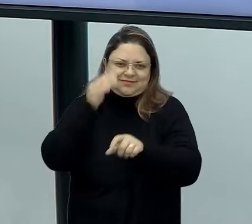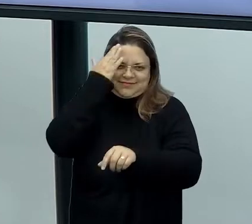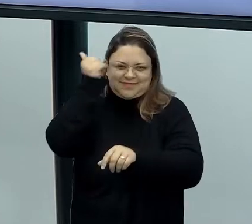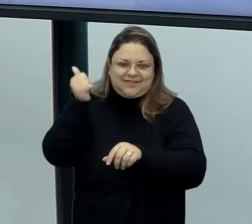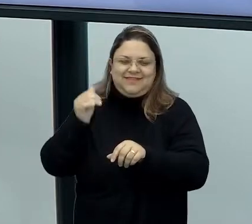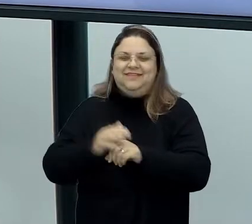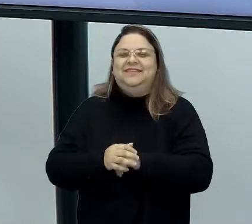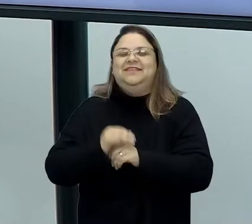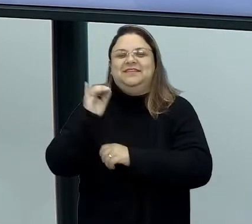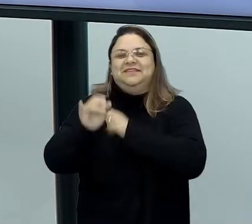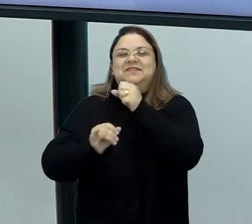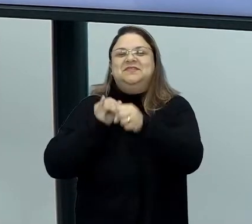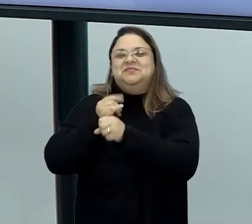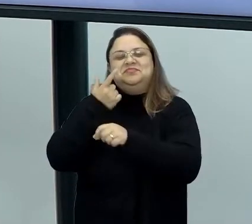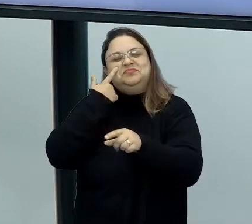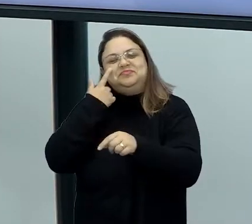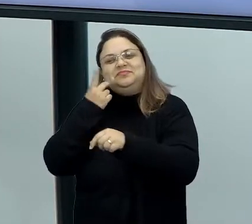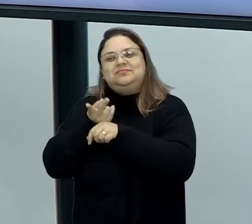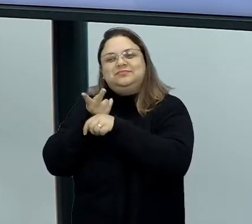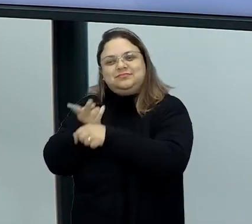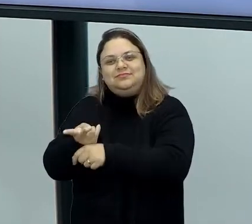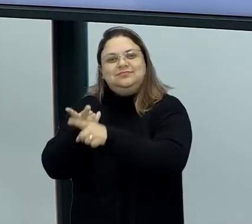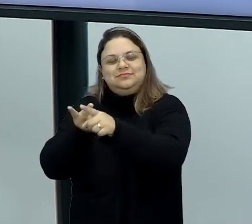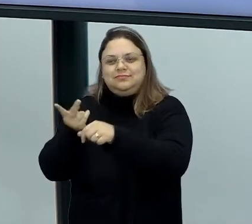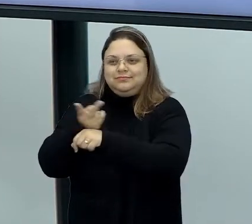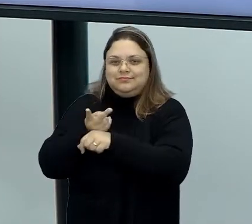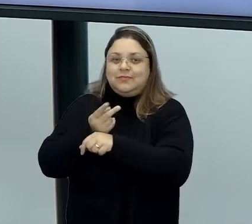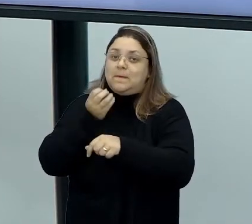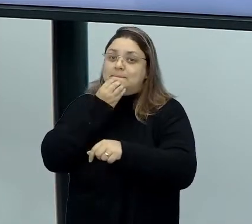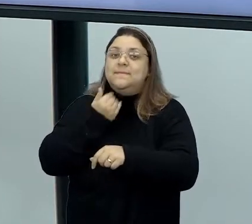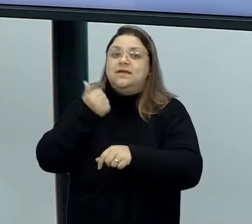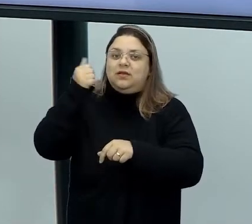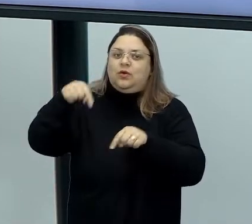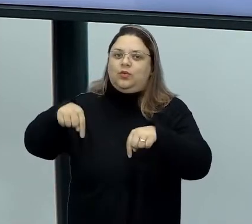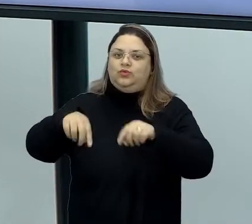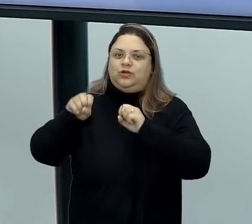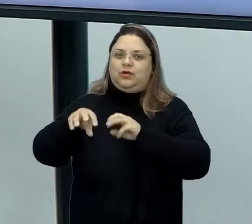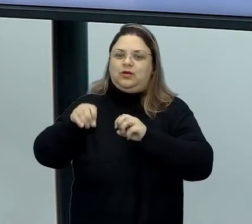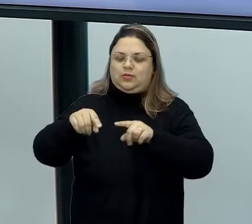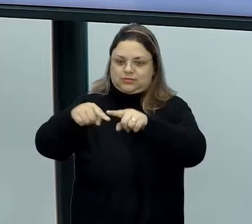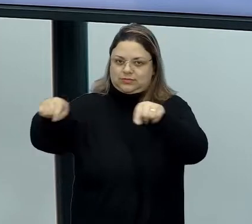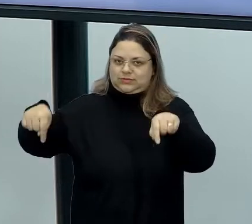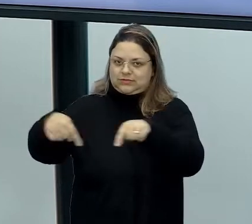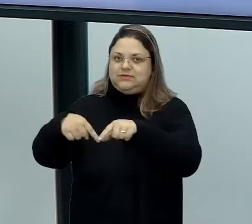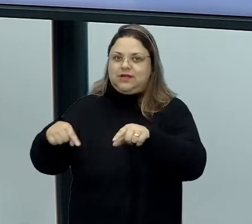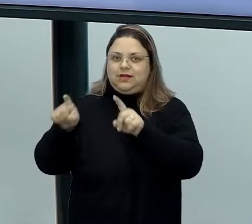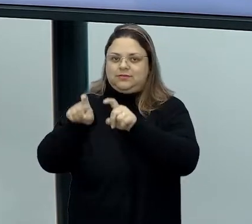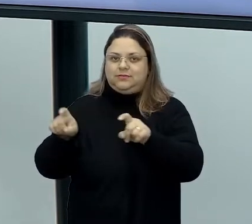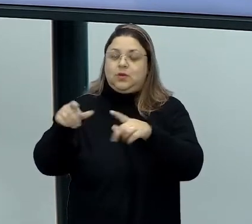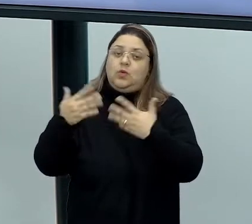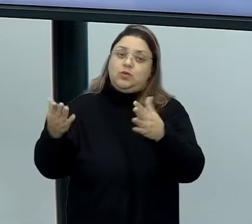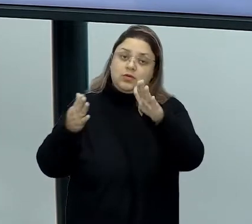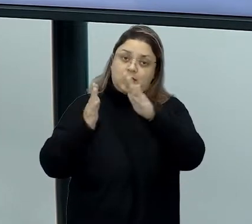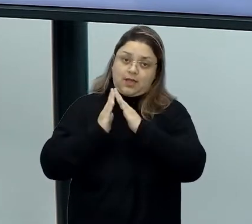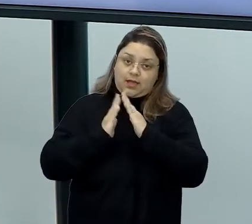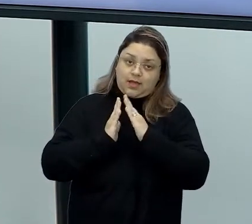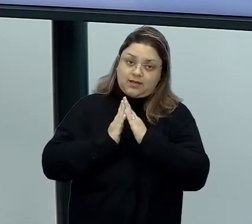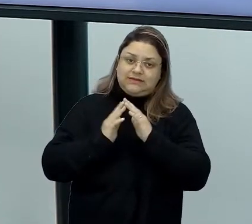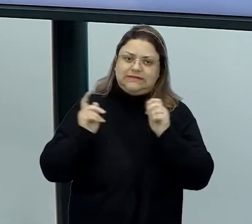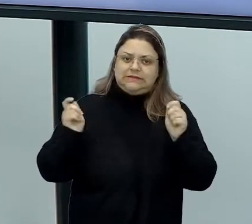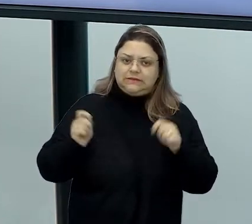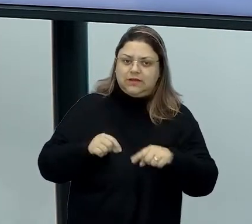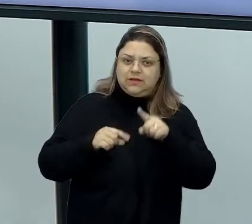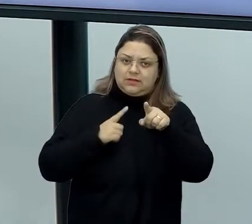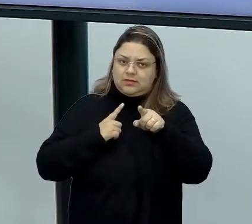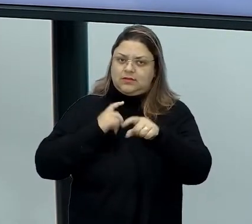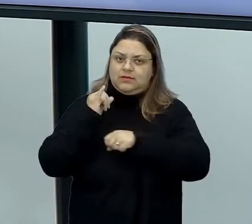tiverem acesso a esse lugar, seria o melhor lugar para ter essa aula hoje. Se vocês estiverem em casa também e tiver condições de acessar, né, porque a